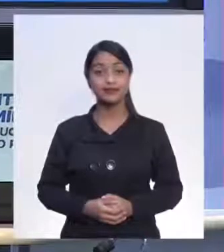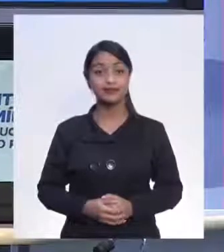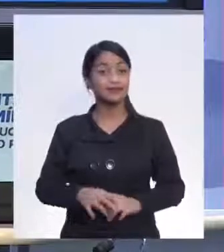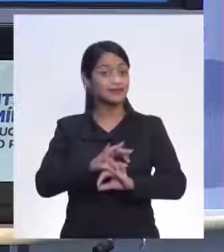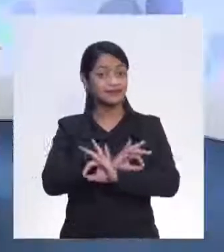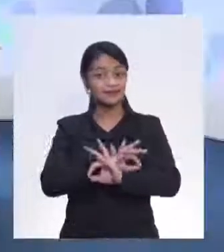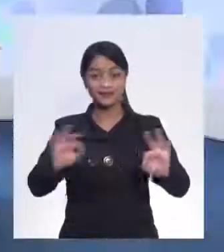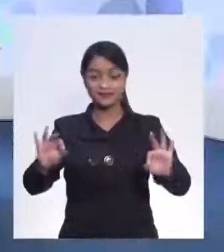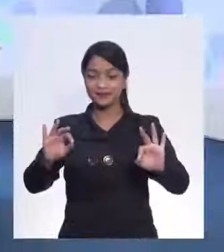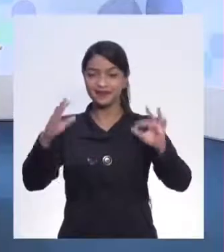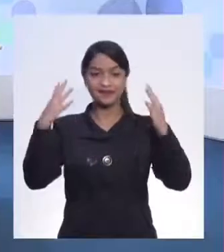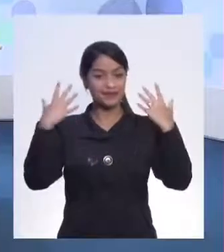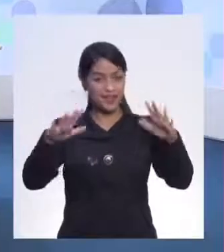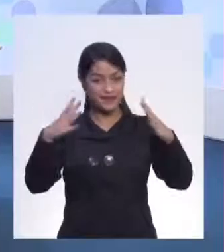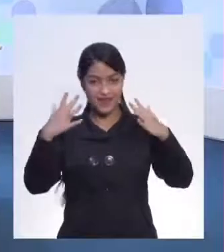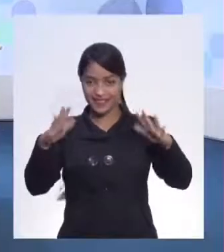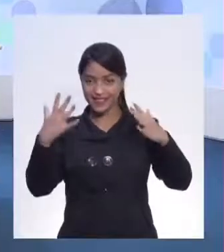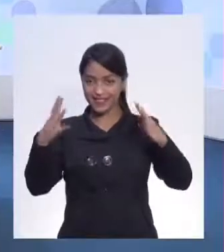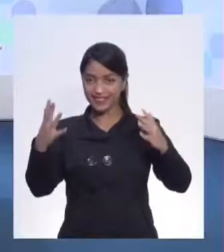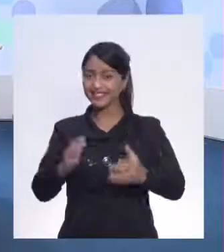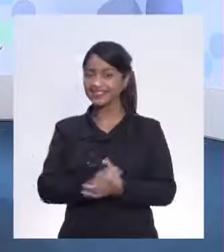Ótimo, parabéns, hein?